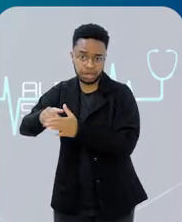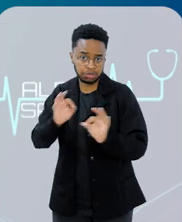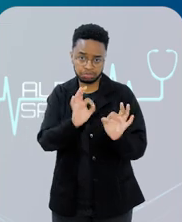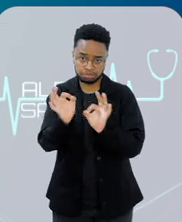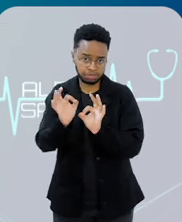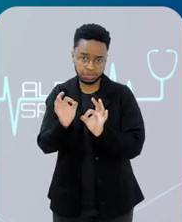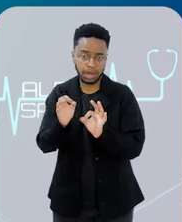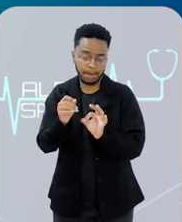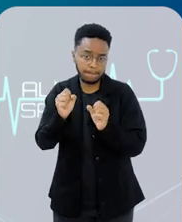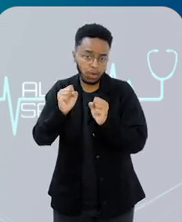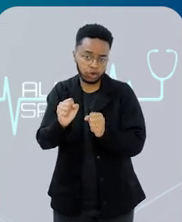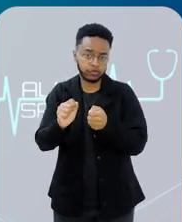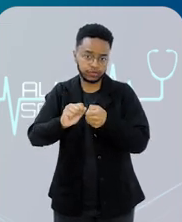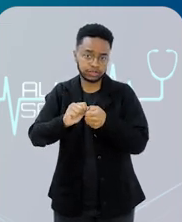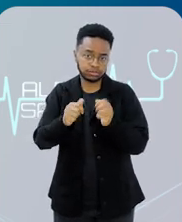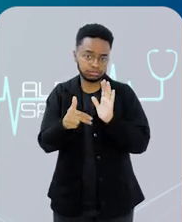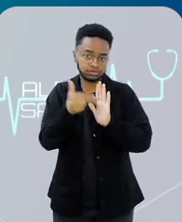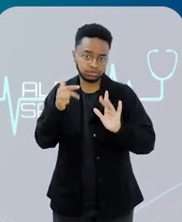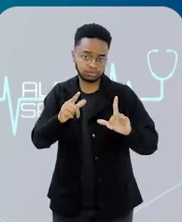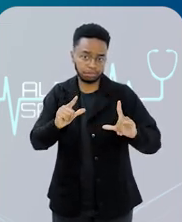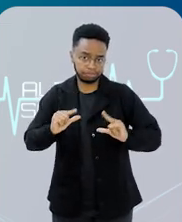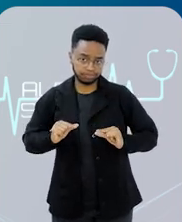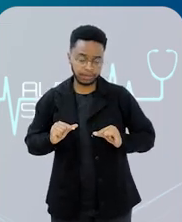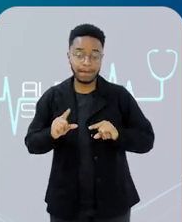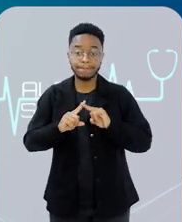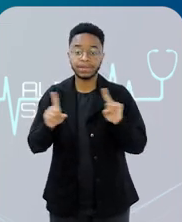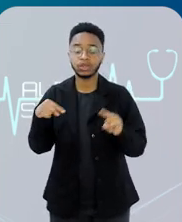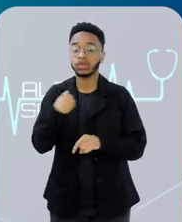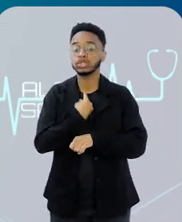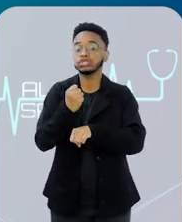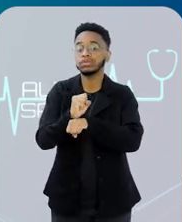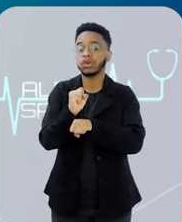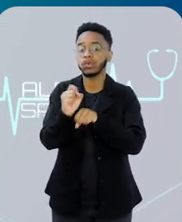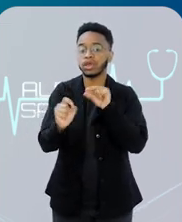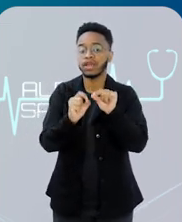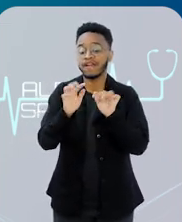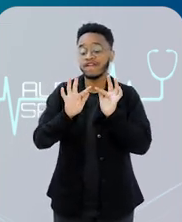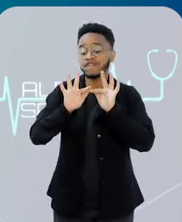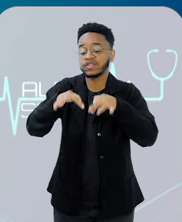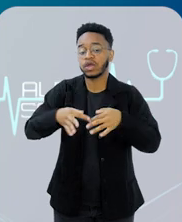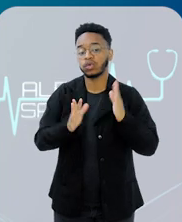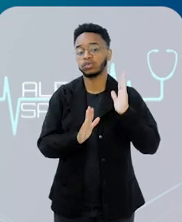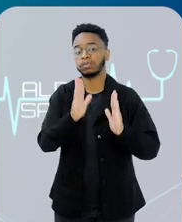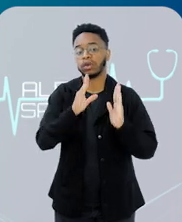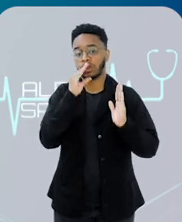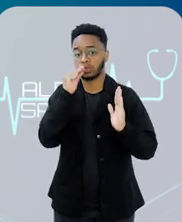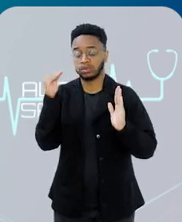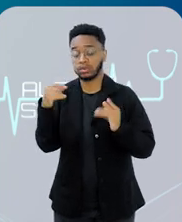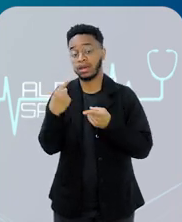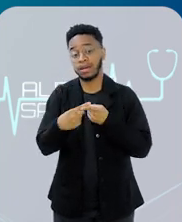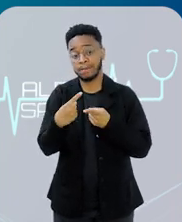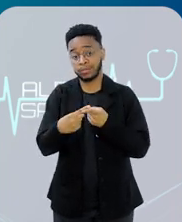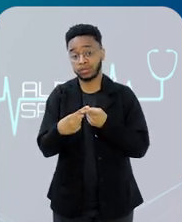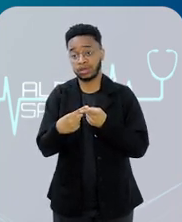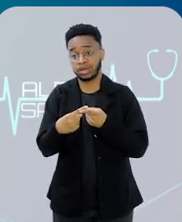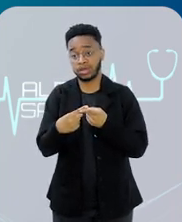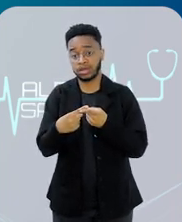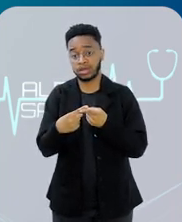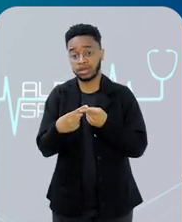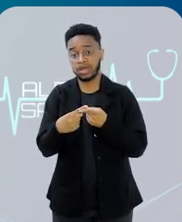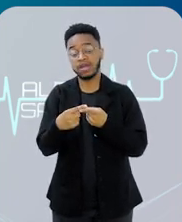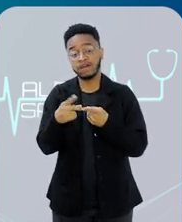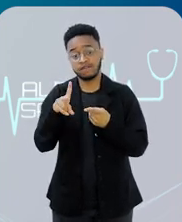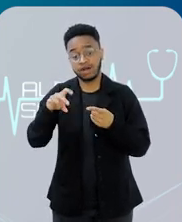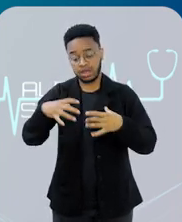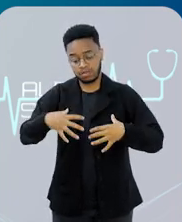limitação para essa redução da mama. Então, o que a gente acaba esperando é a formação completa, porque aquele